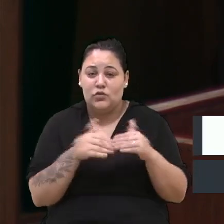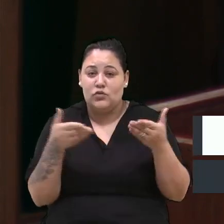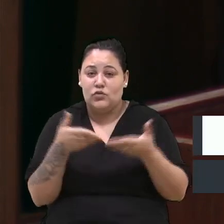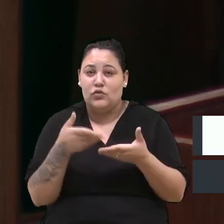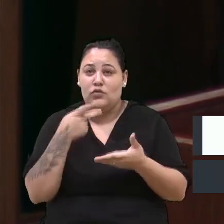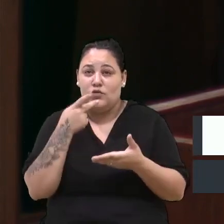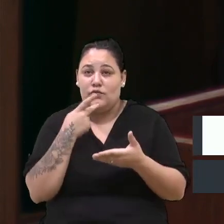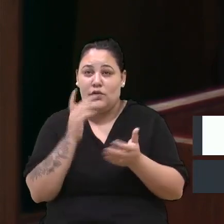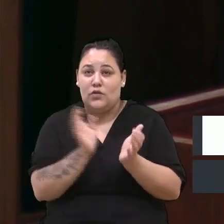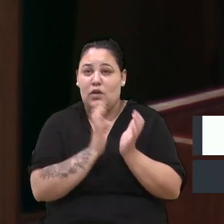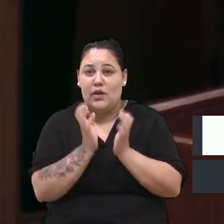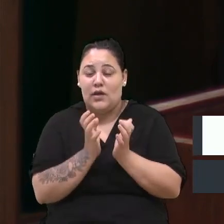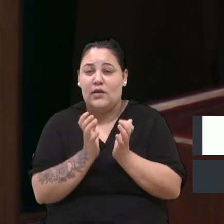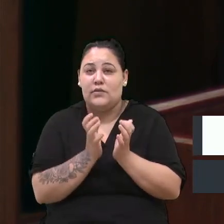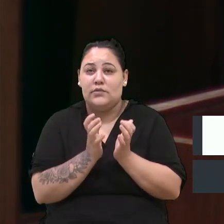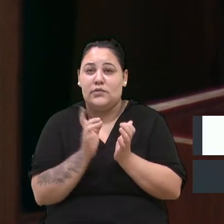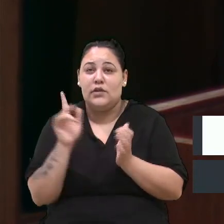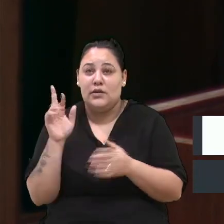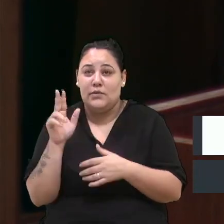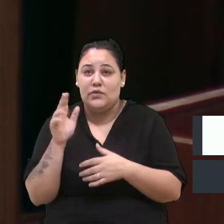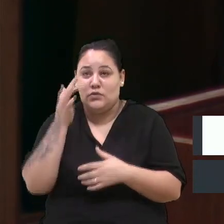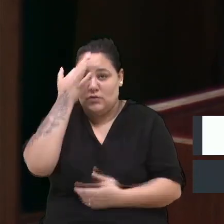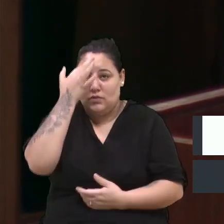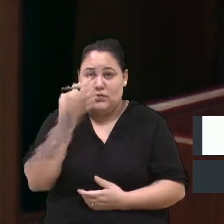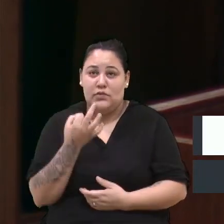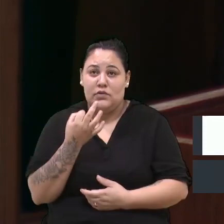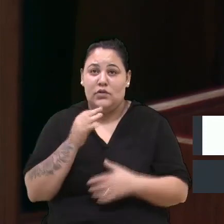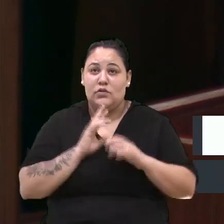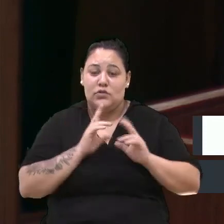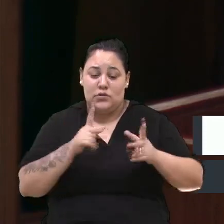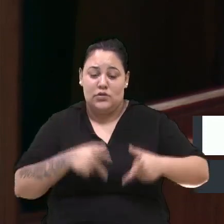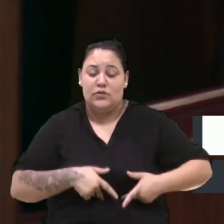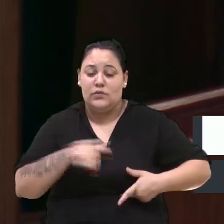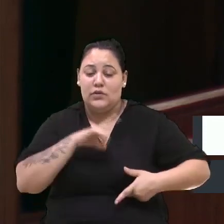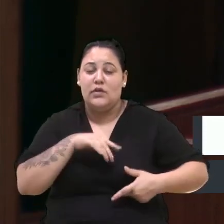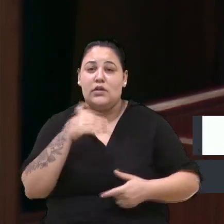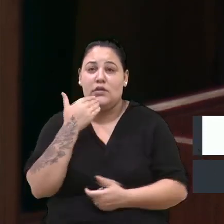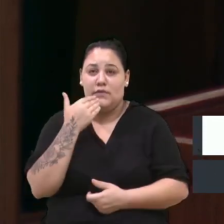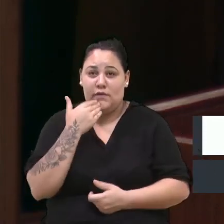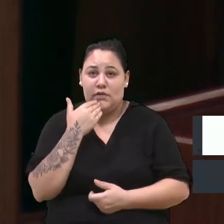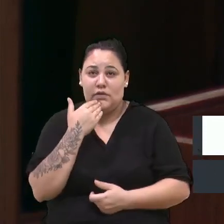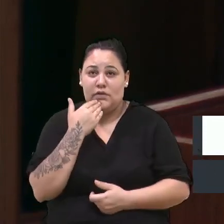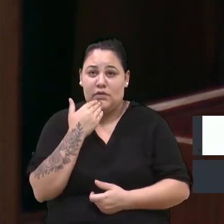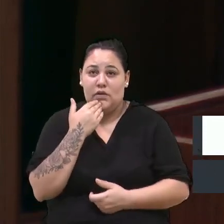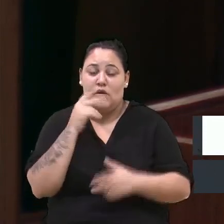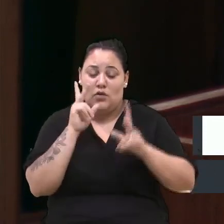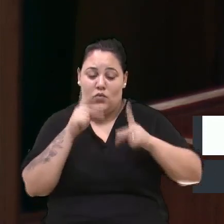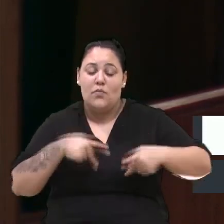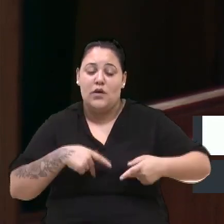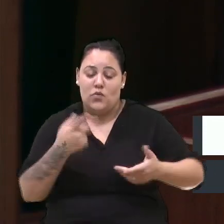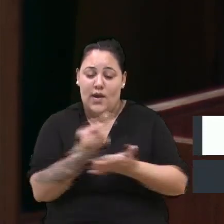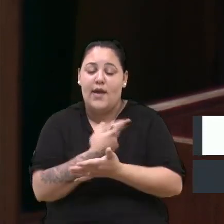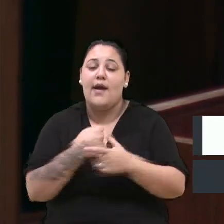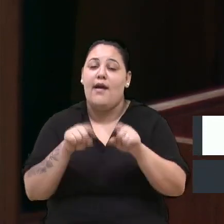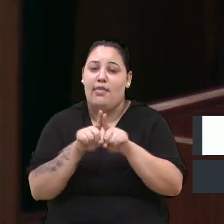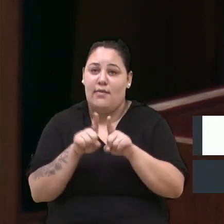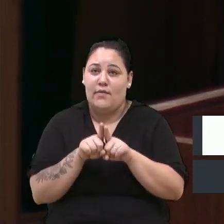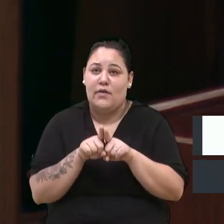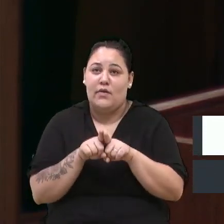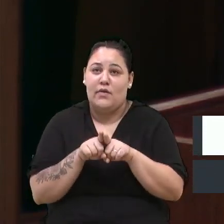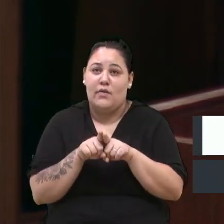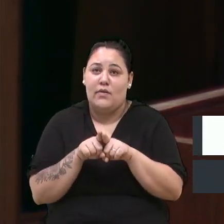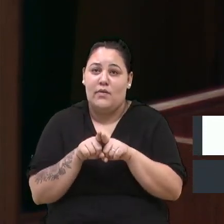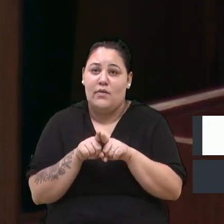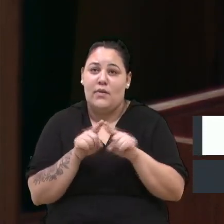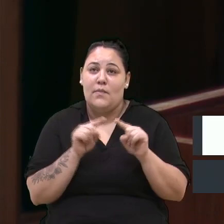chamo irmãos, que entenderam que um ser humano tem defeitos, que um ser humano erra,